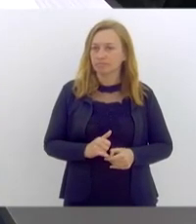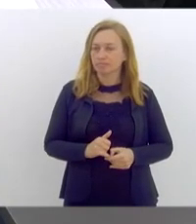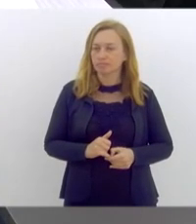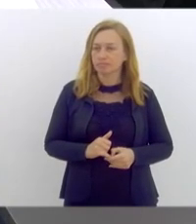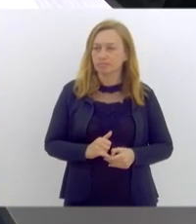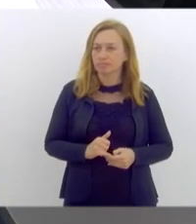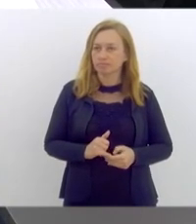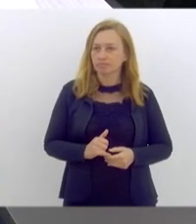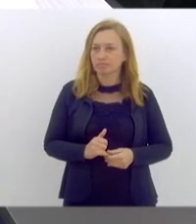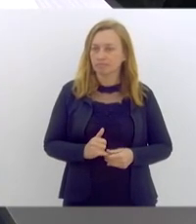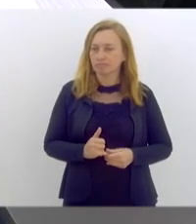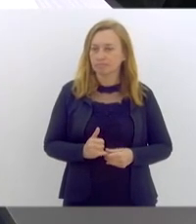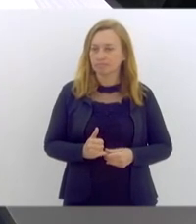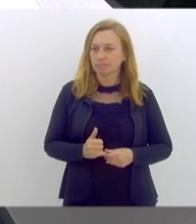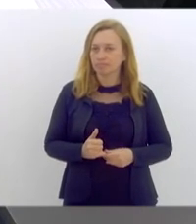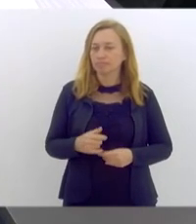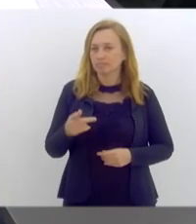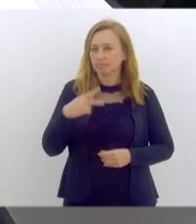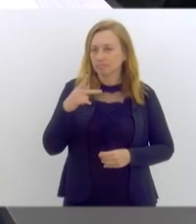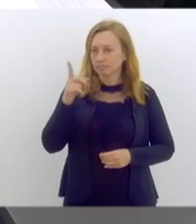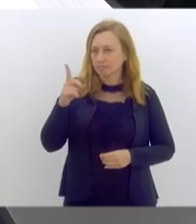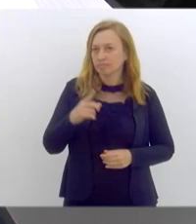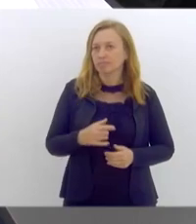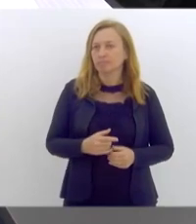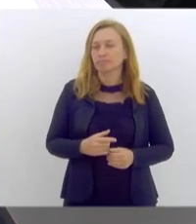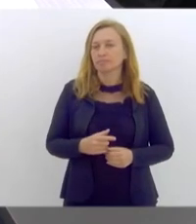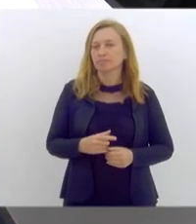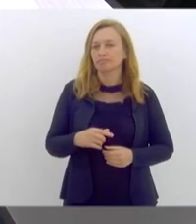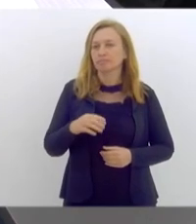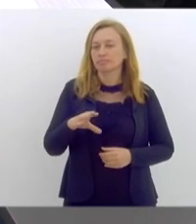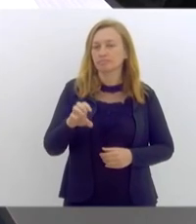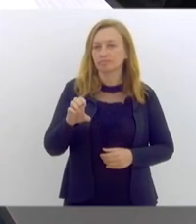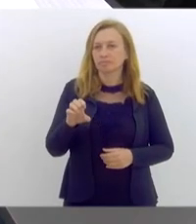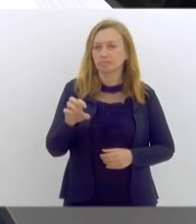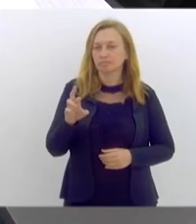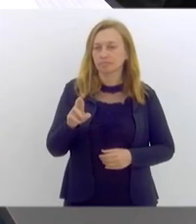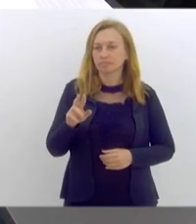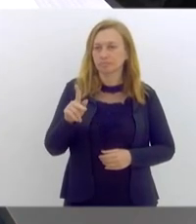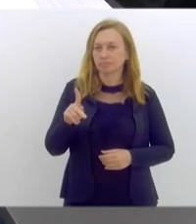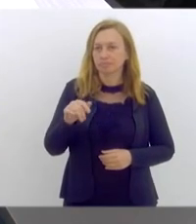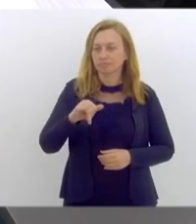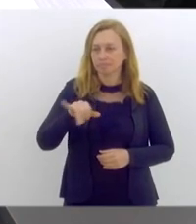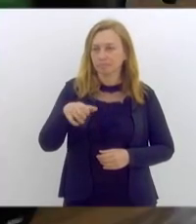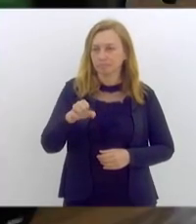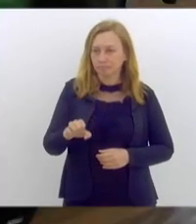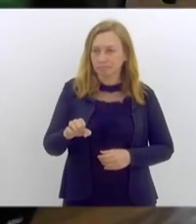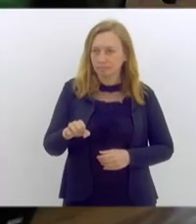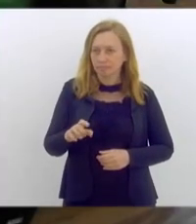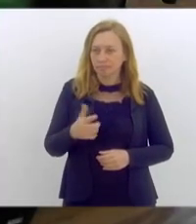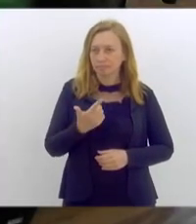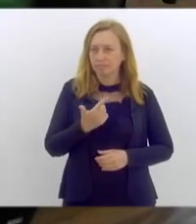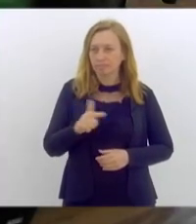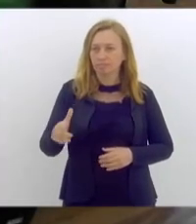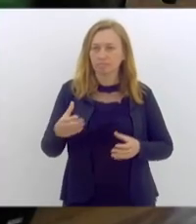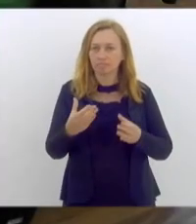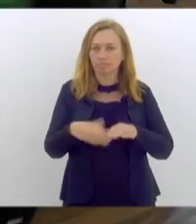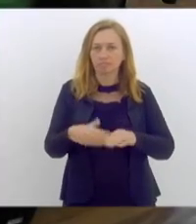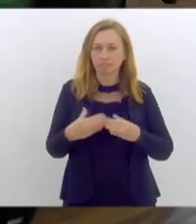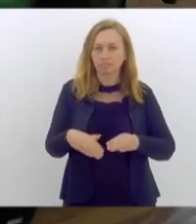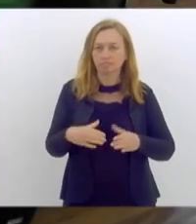abordagem falei lá na ceperj que foi esvaziada não faz concurso não tem